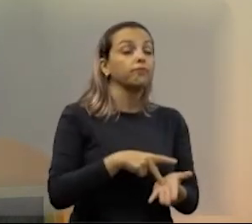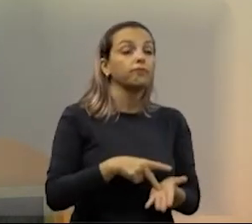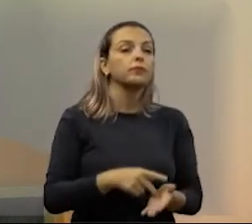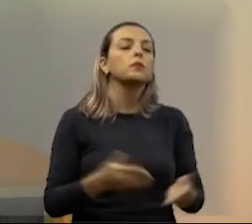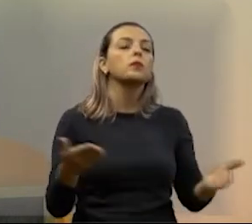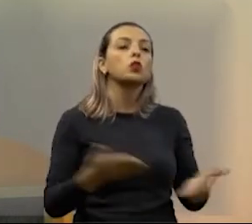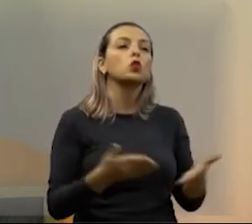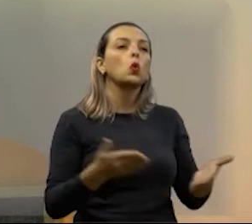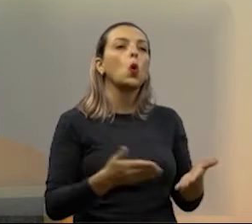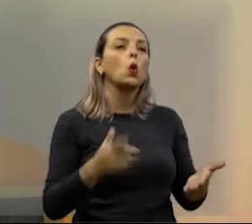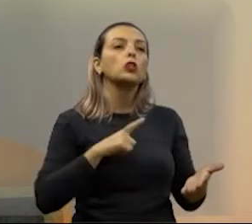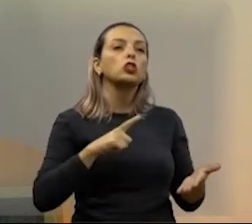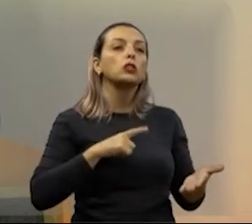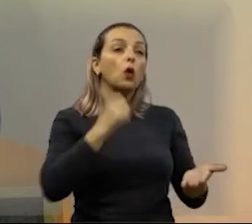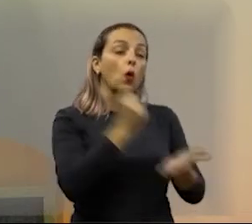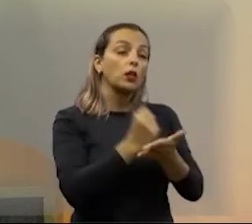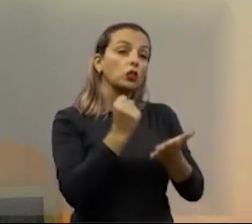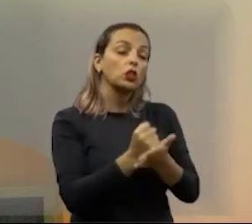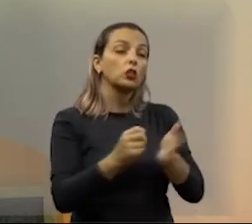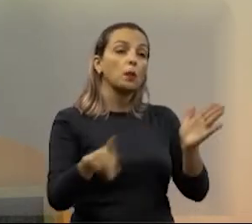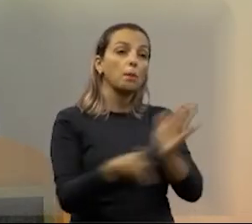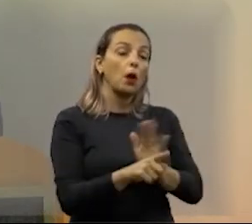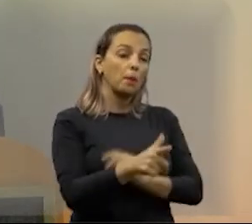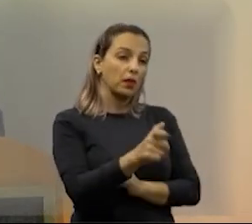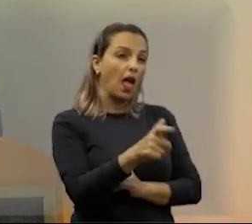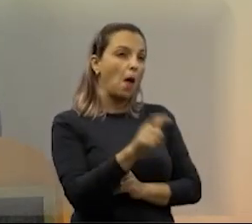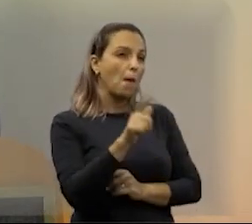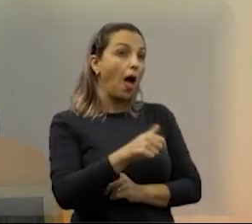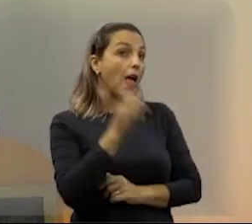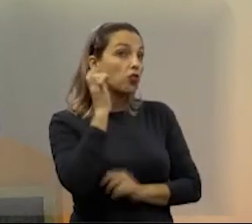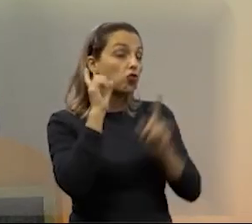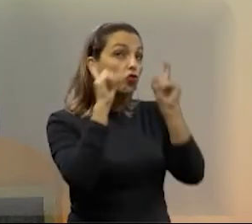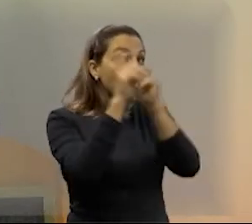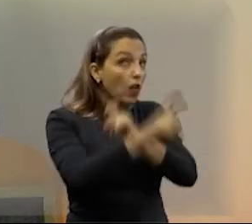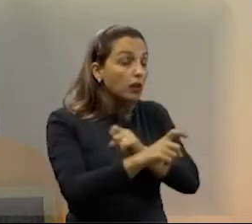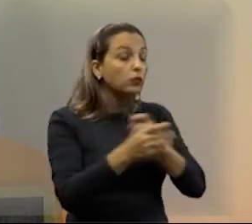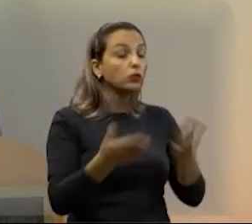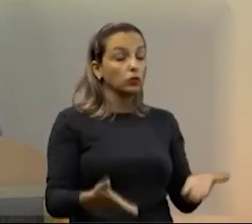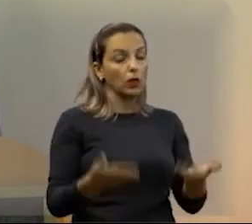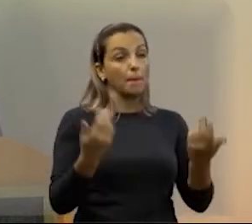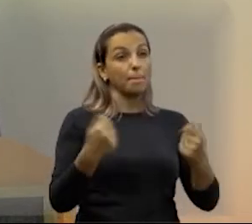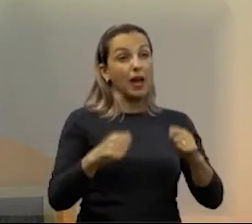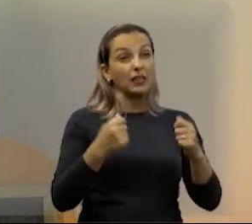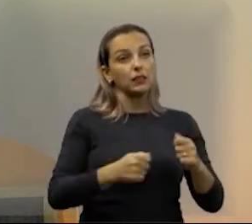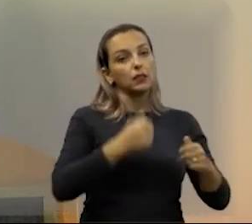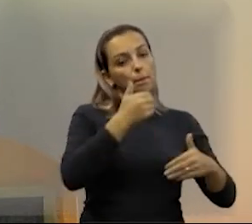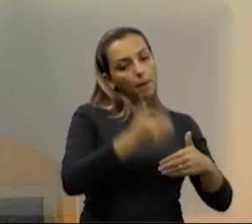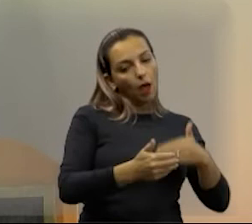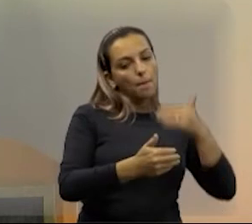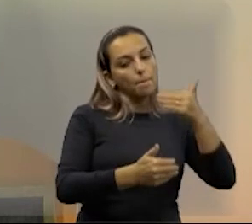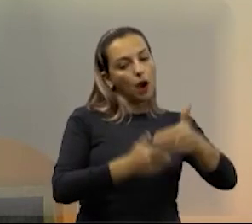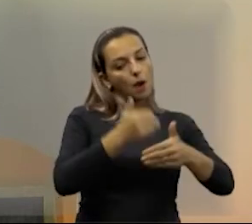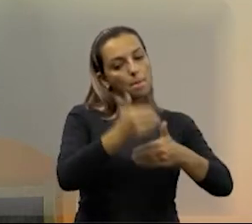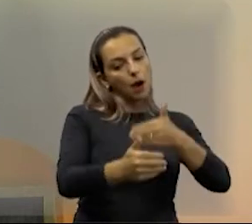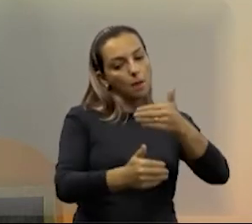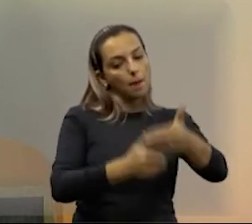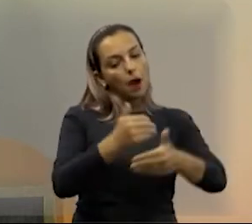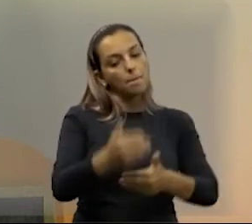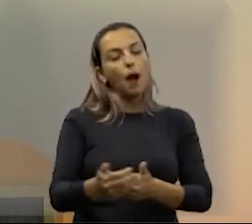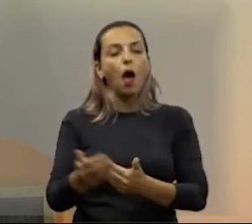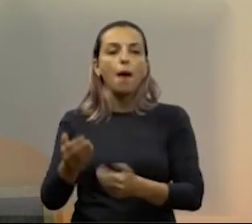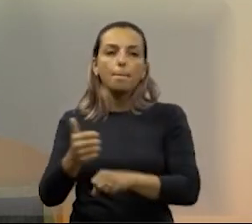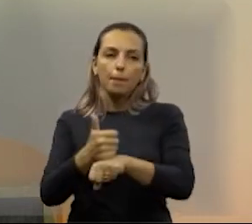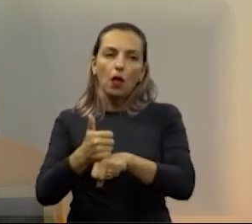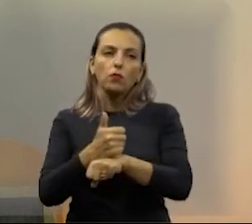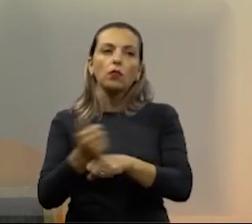Hoje, para ter o porte de arma, não é assim. Você vai na esquina e tira um porte de arma. Você passa por todo um processo, por um psicólogo que vai